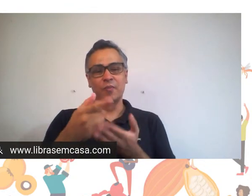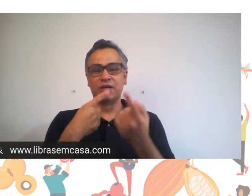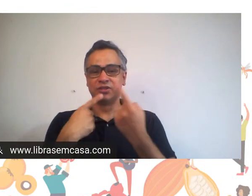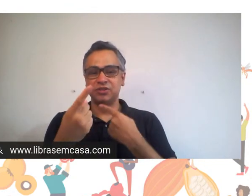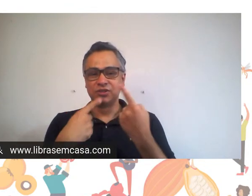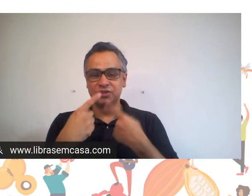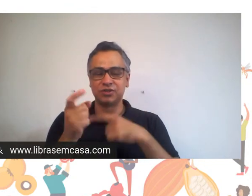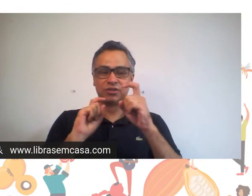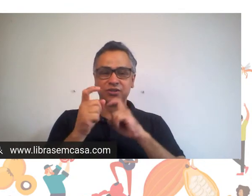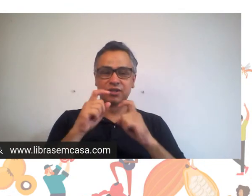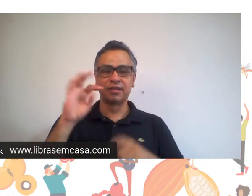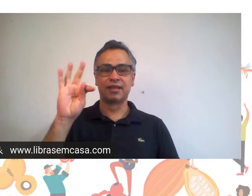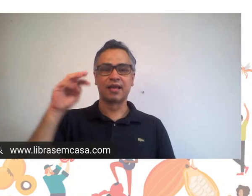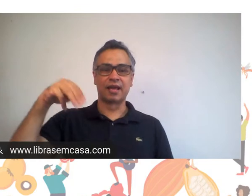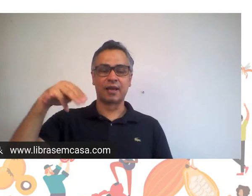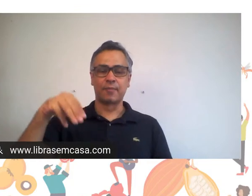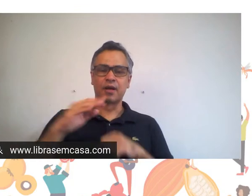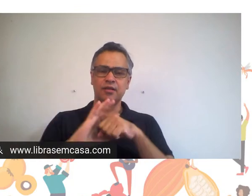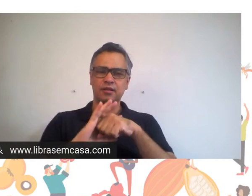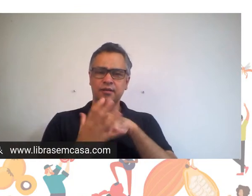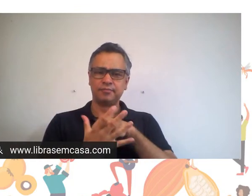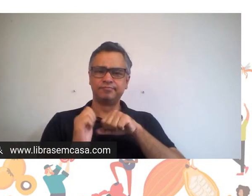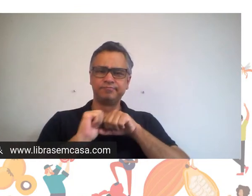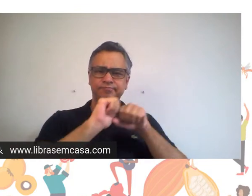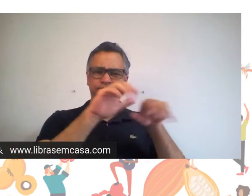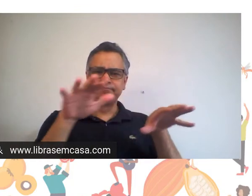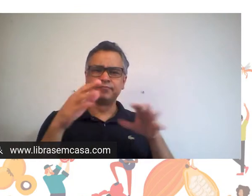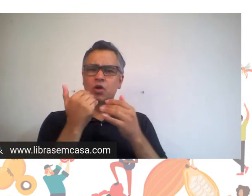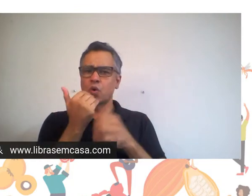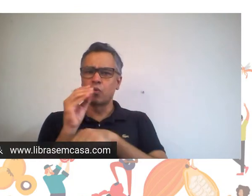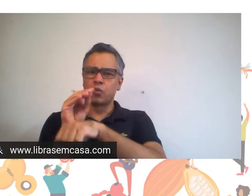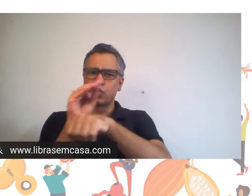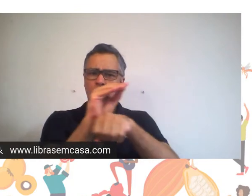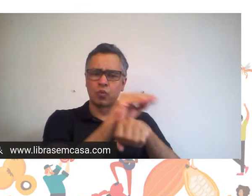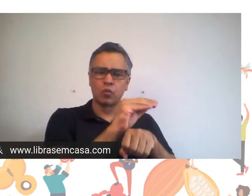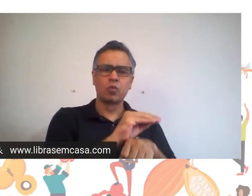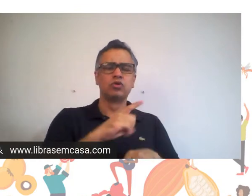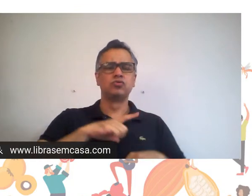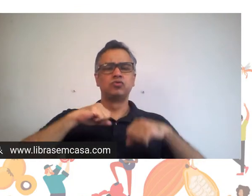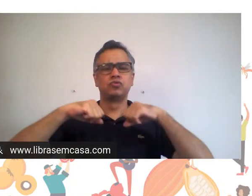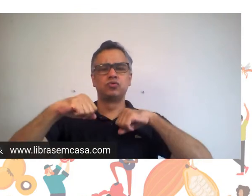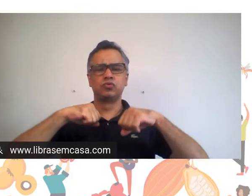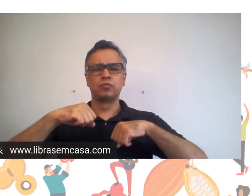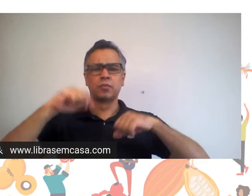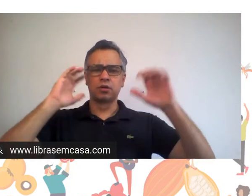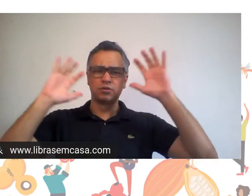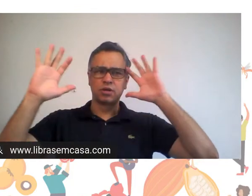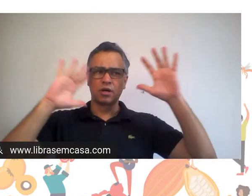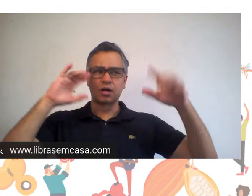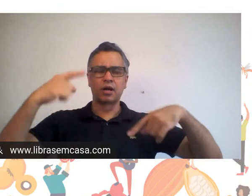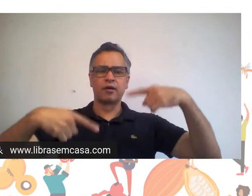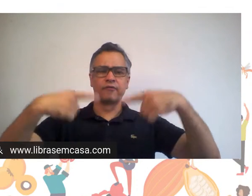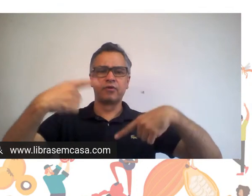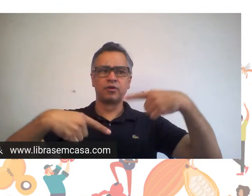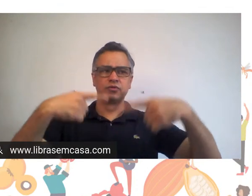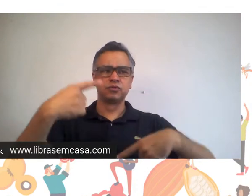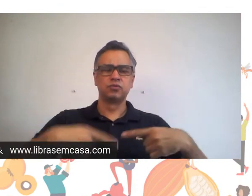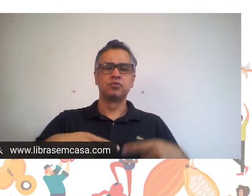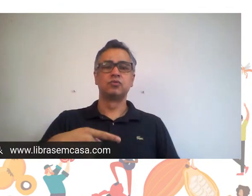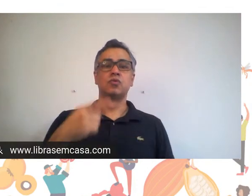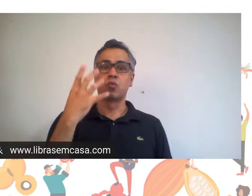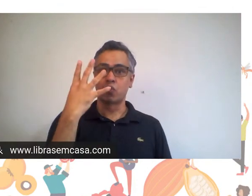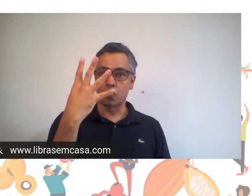Alimentando Pandemias, que traz as reflexões e debates sobre quatro grandes pandemias que